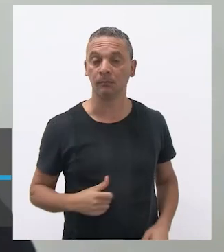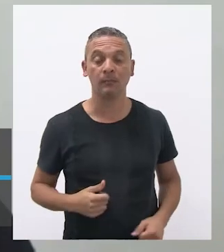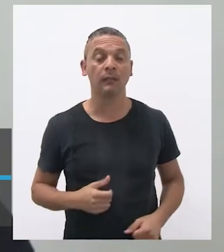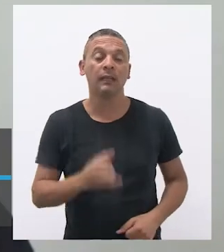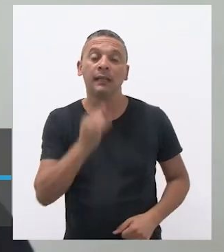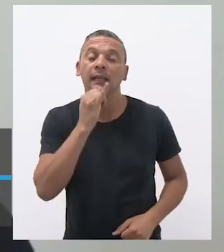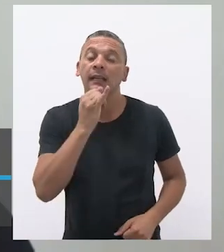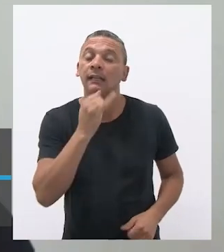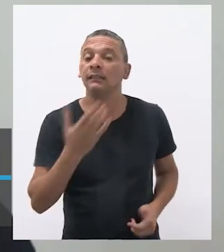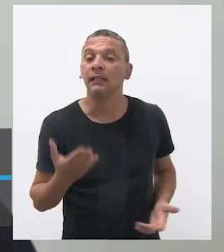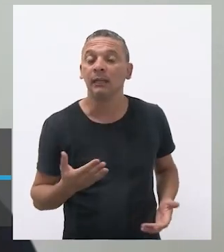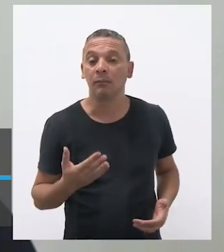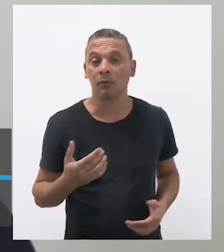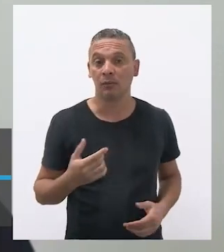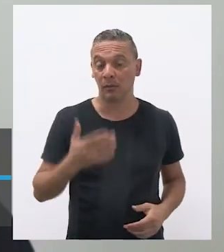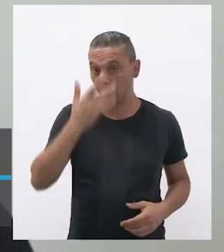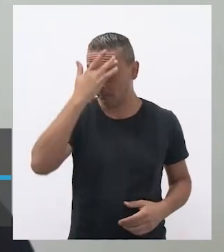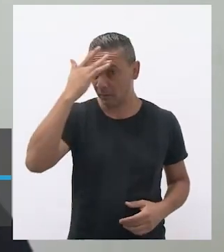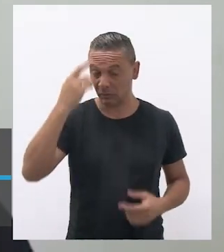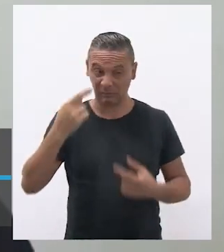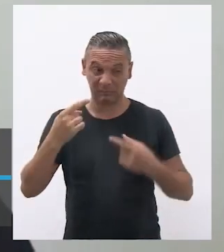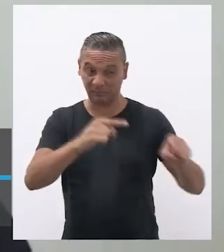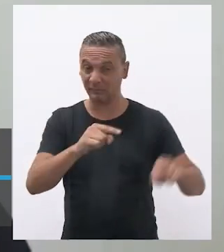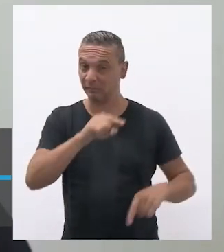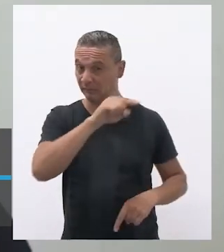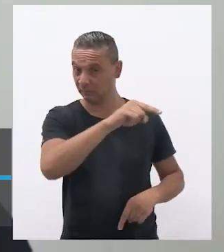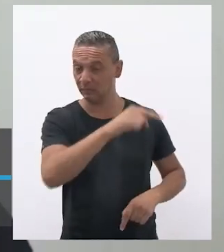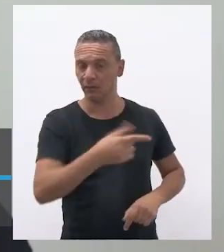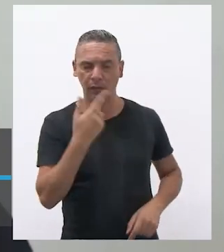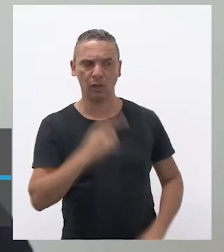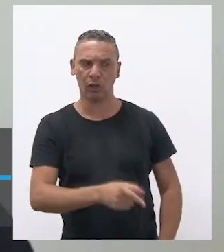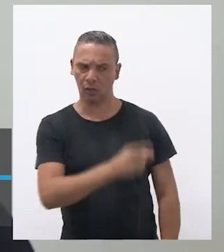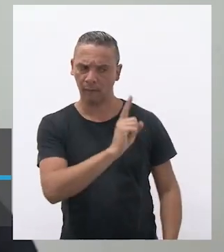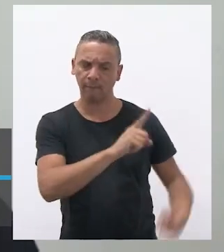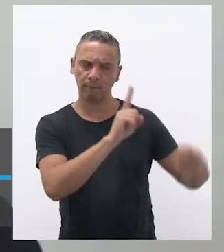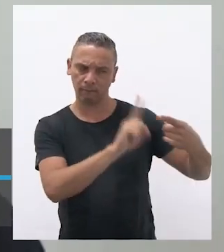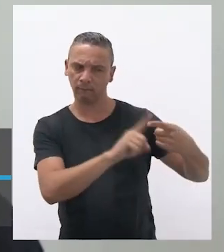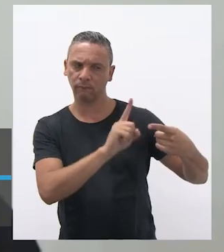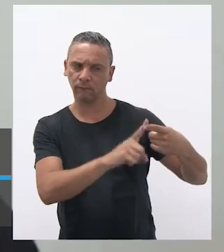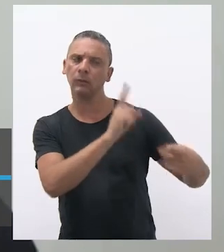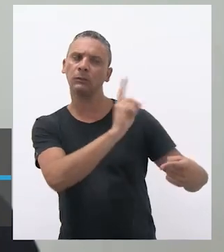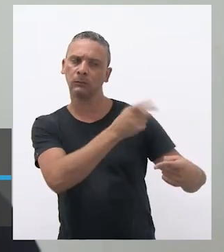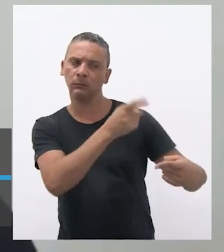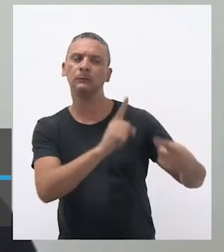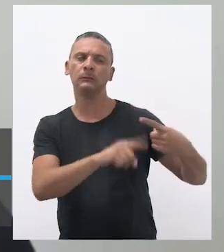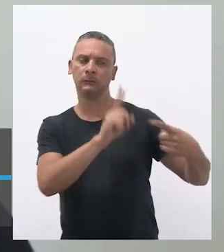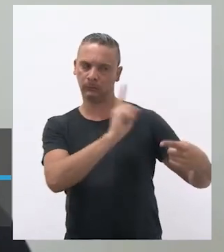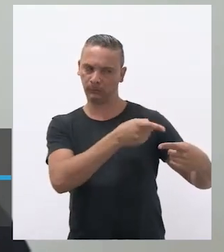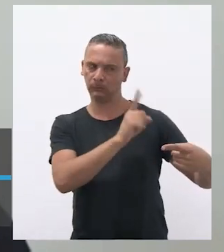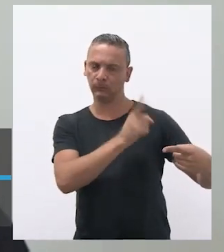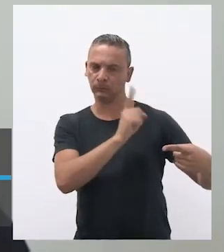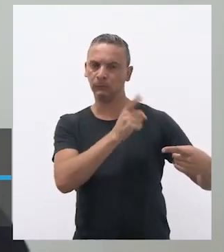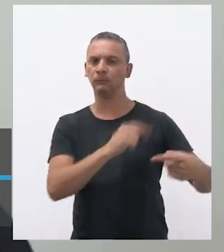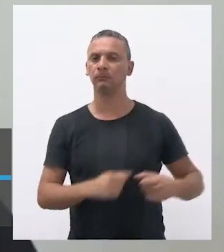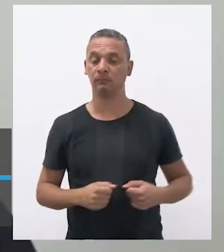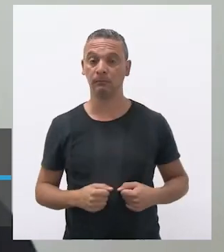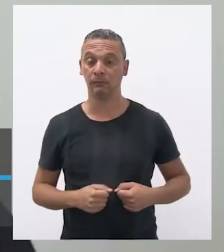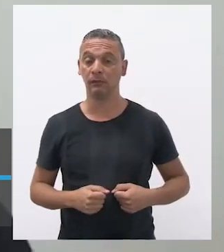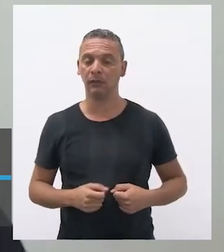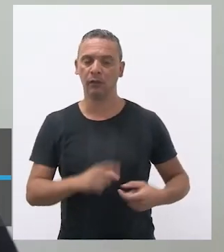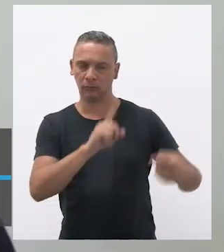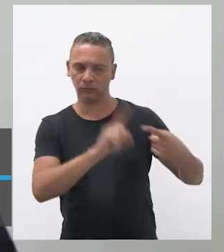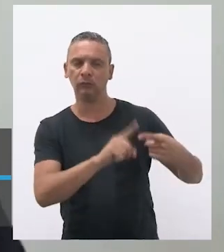que a violência psicológica, depois da violência física, é o tipo mais comum de violência que as mulheres estão sujeitas, estão submetidas.